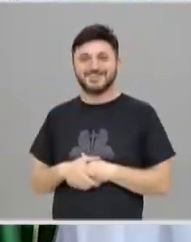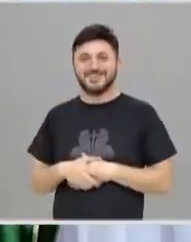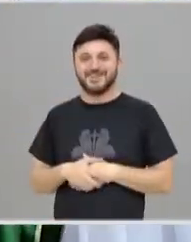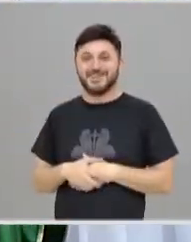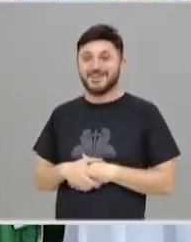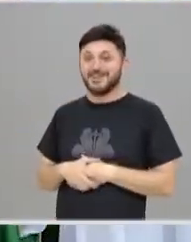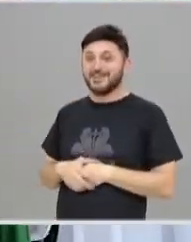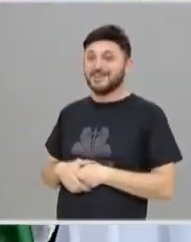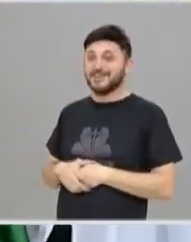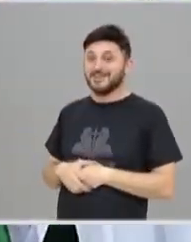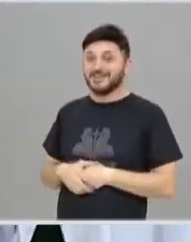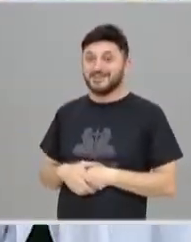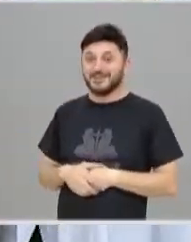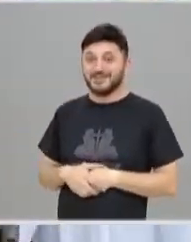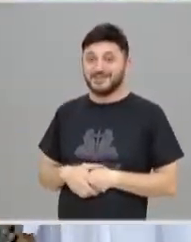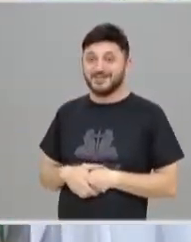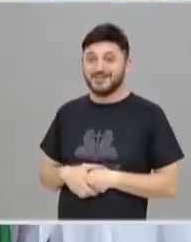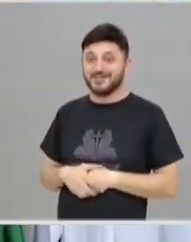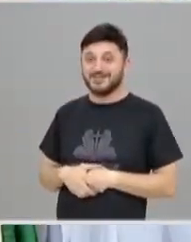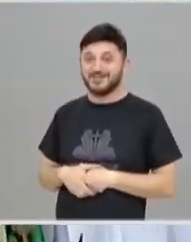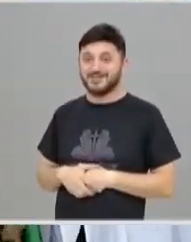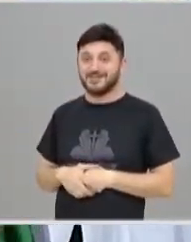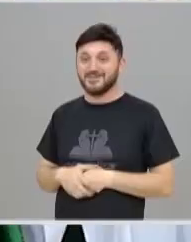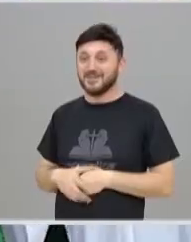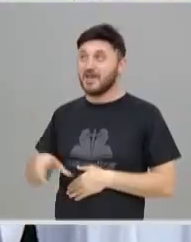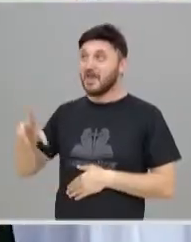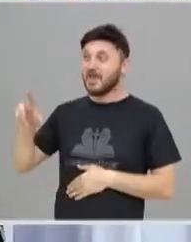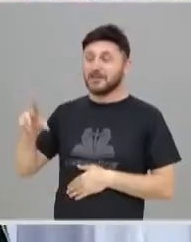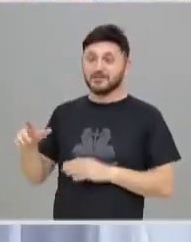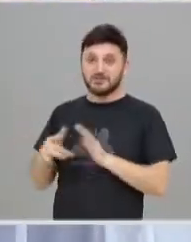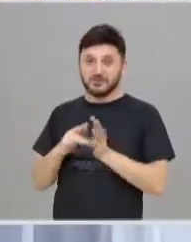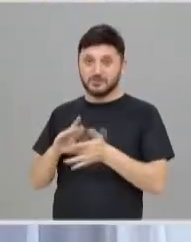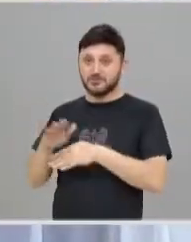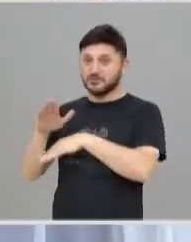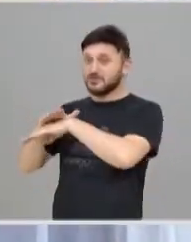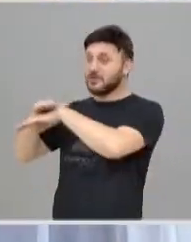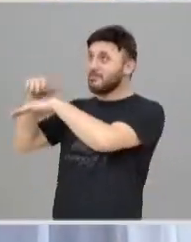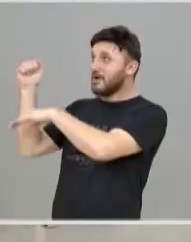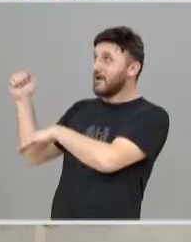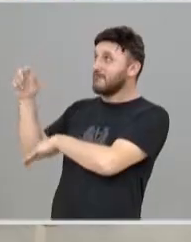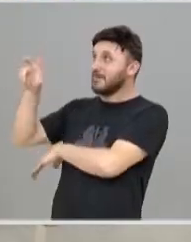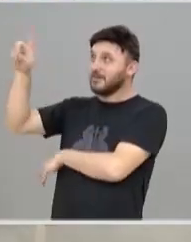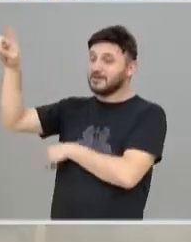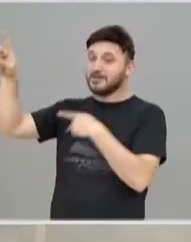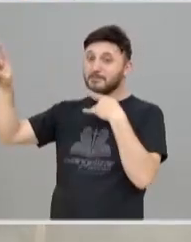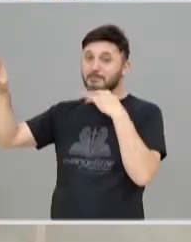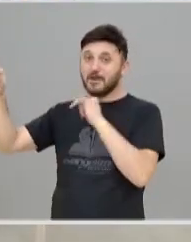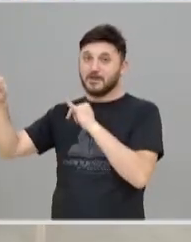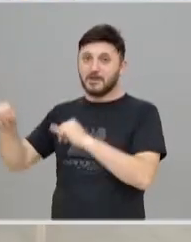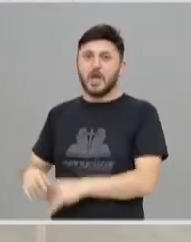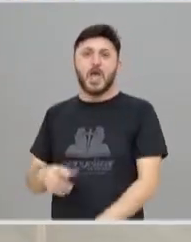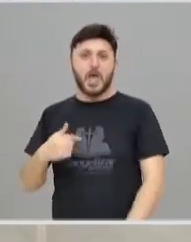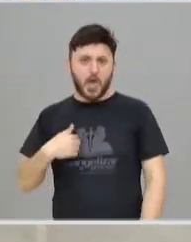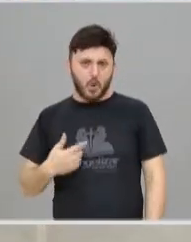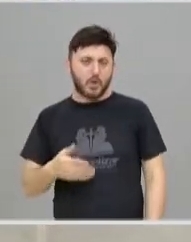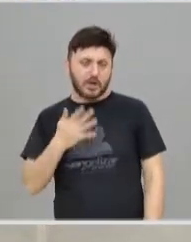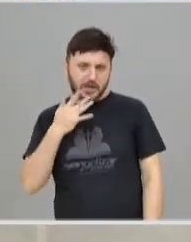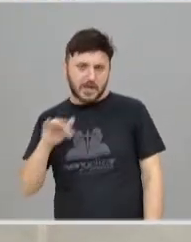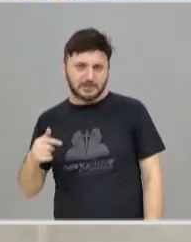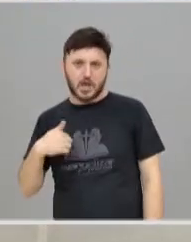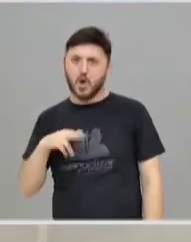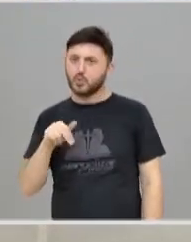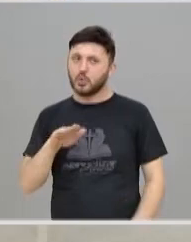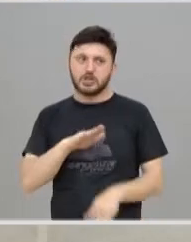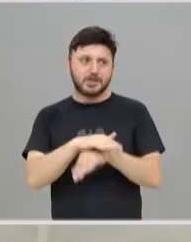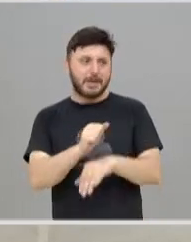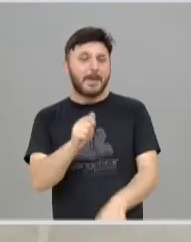ele chamava Jesus de paizinho. Eu me lembro como criança, eu nunca chamei meu pai de papai, nem a mãe de mamãe, mas